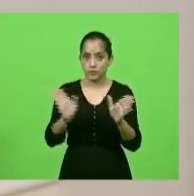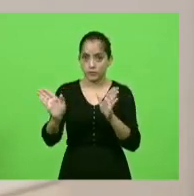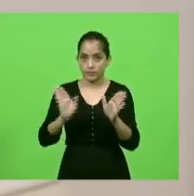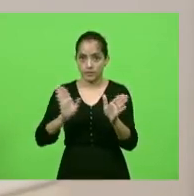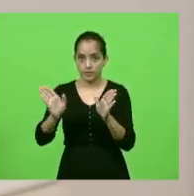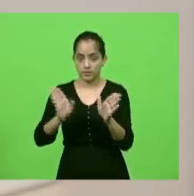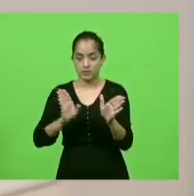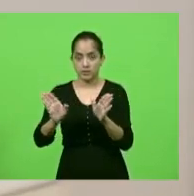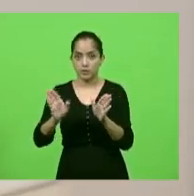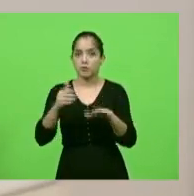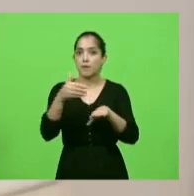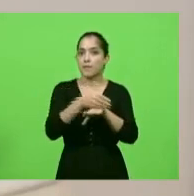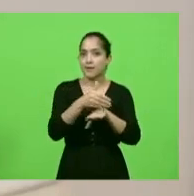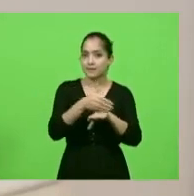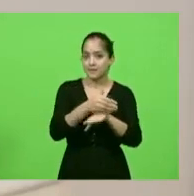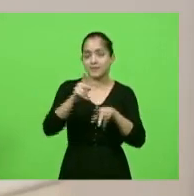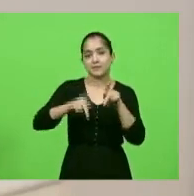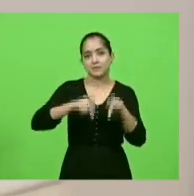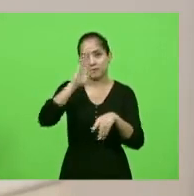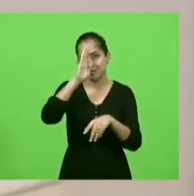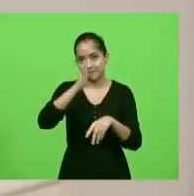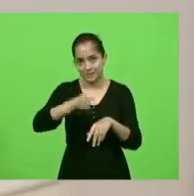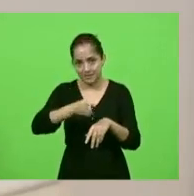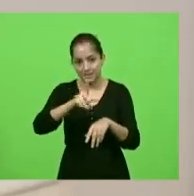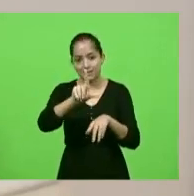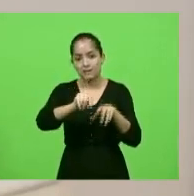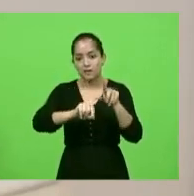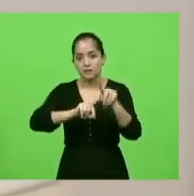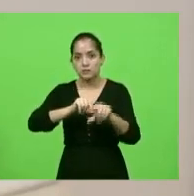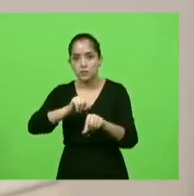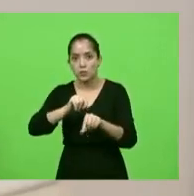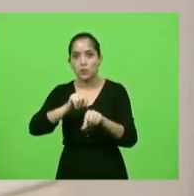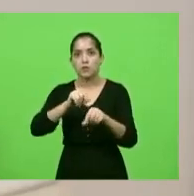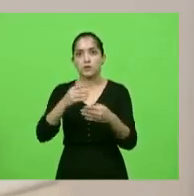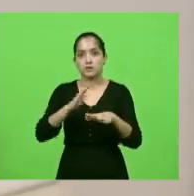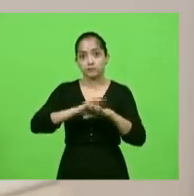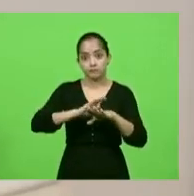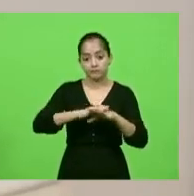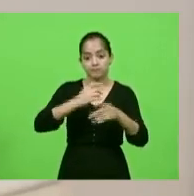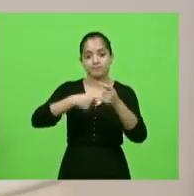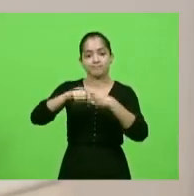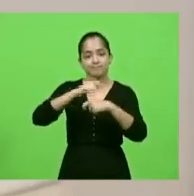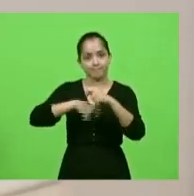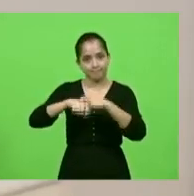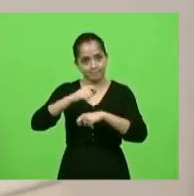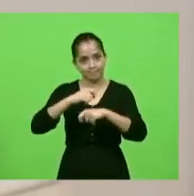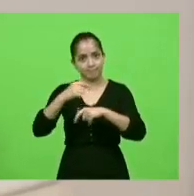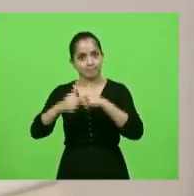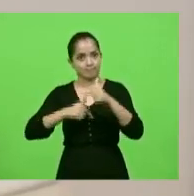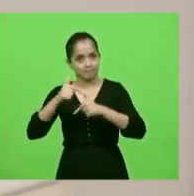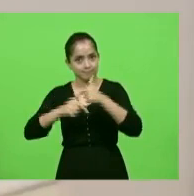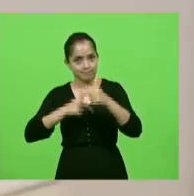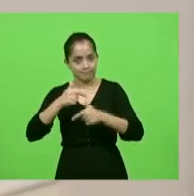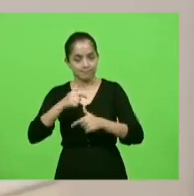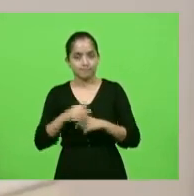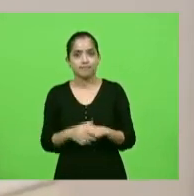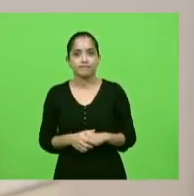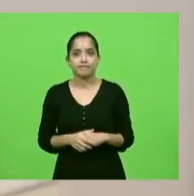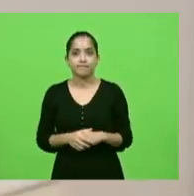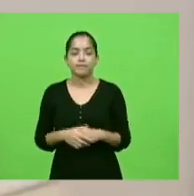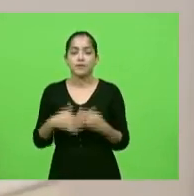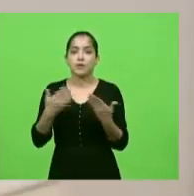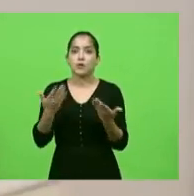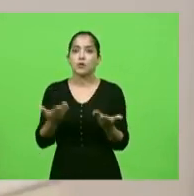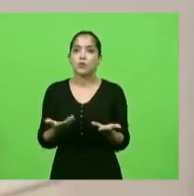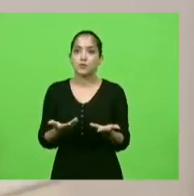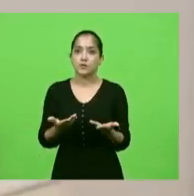da participação popular direta na escolha dos executores administradores das atividades estatais. Com isso,